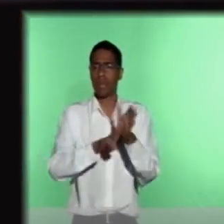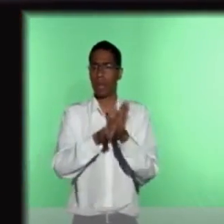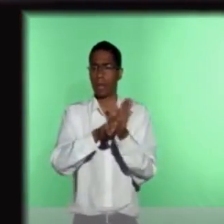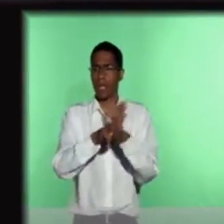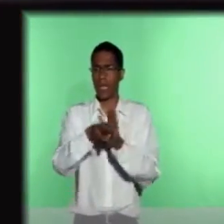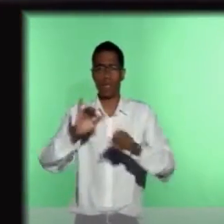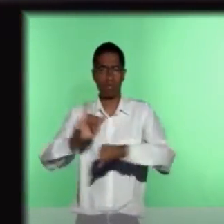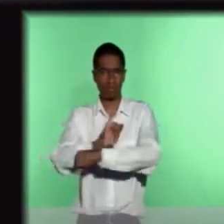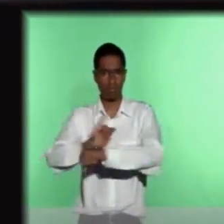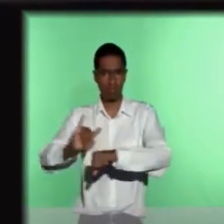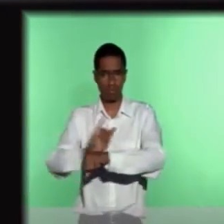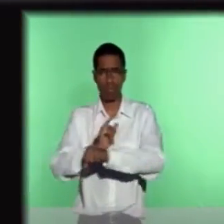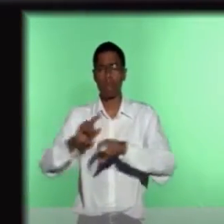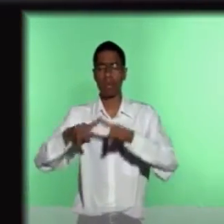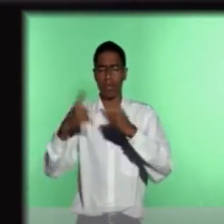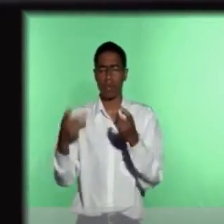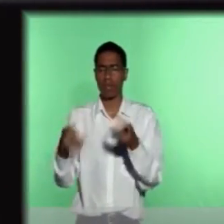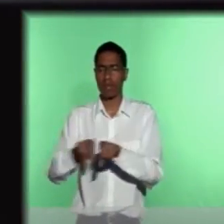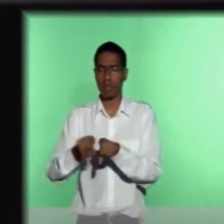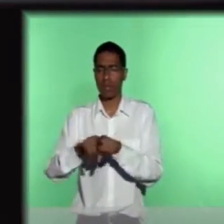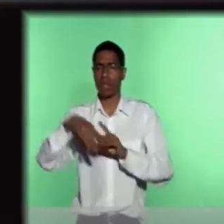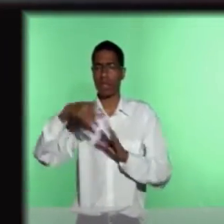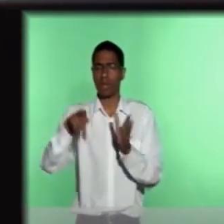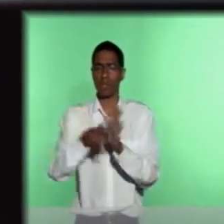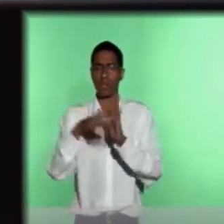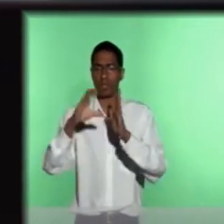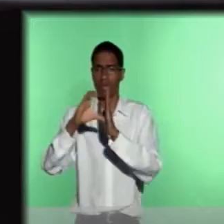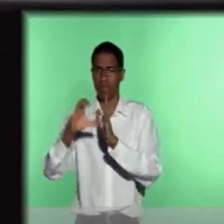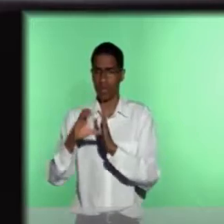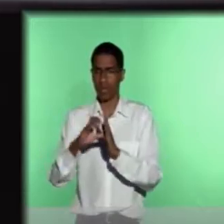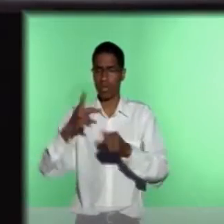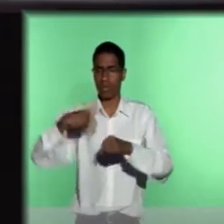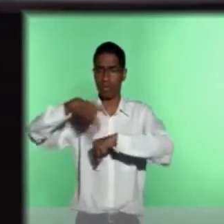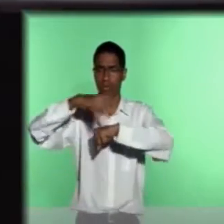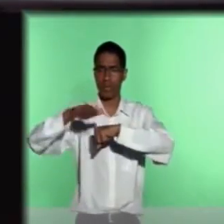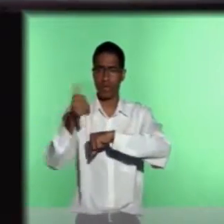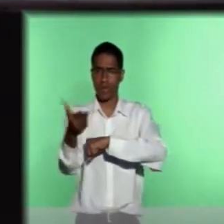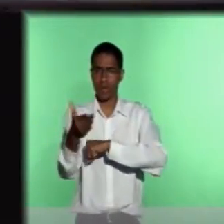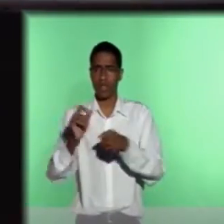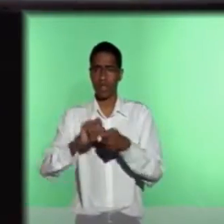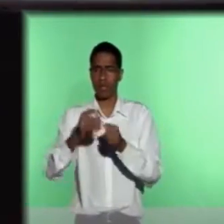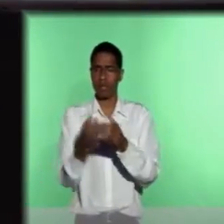caso da comunidade internacional, a gente conseguiu fechar